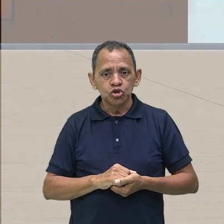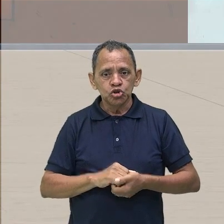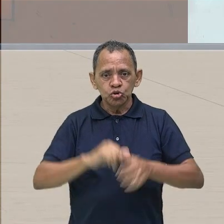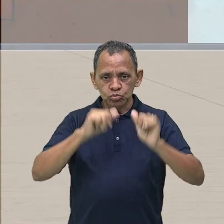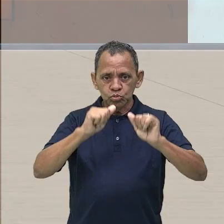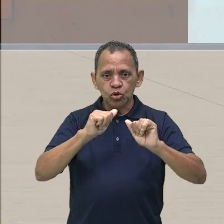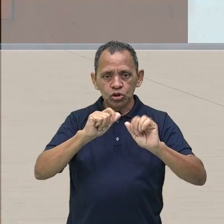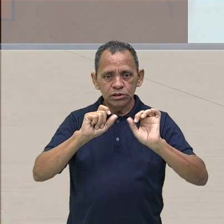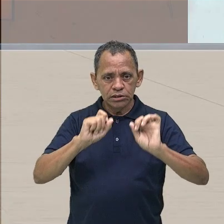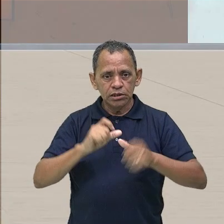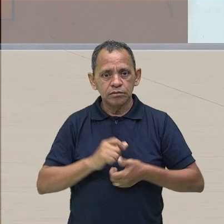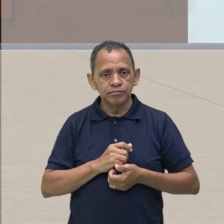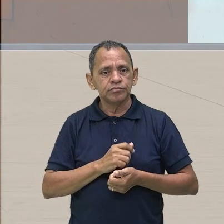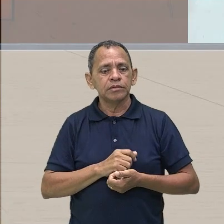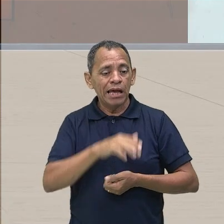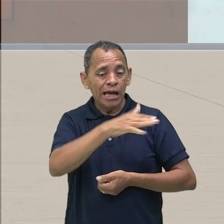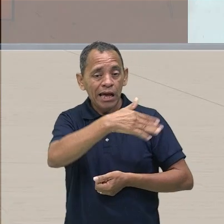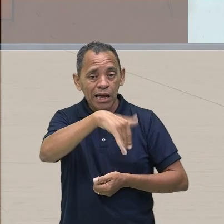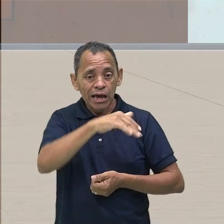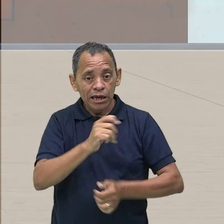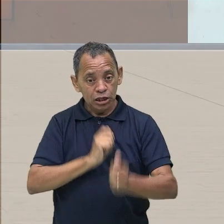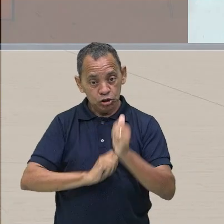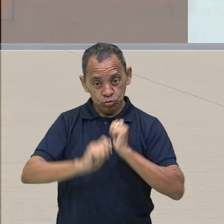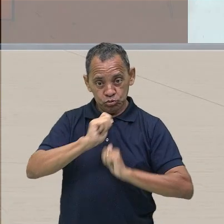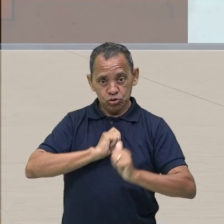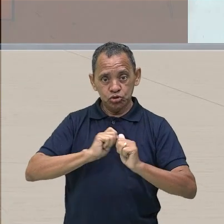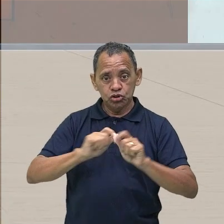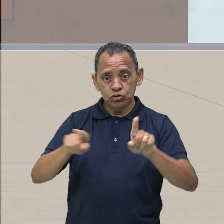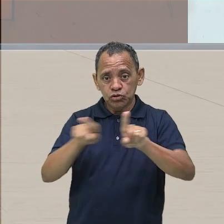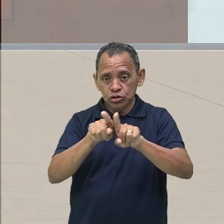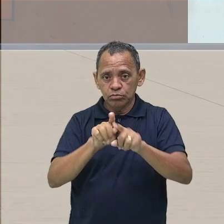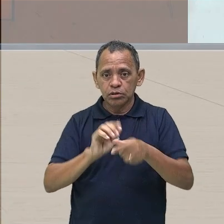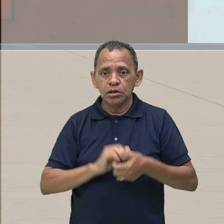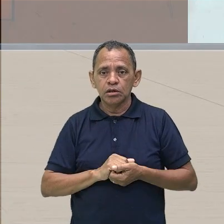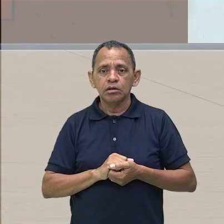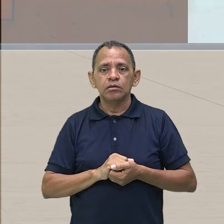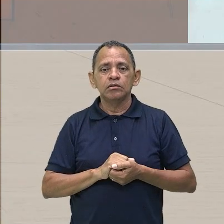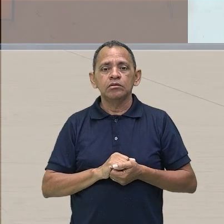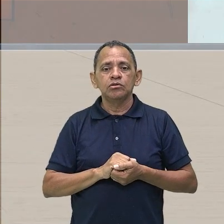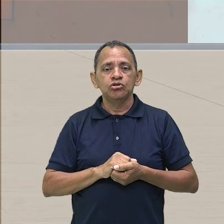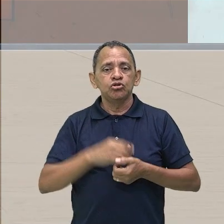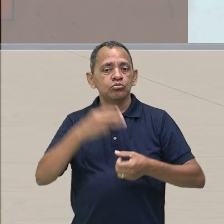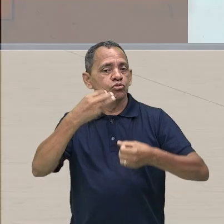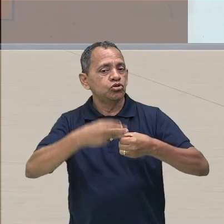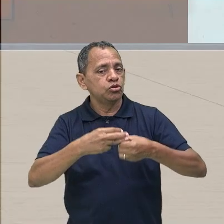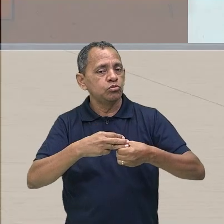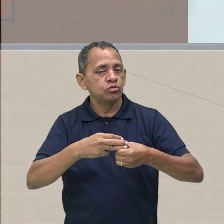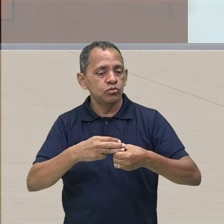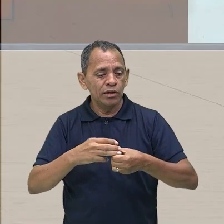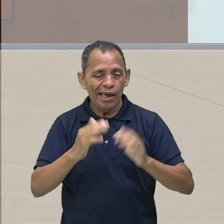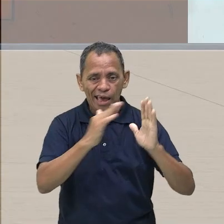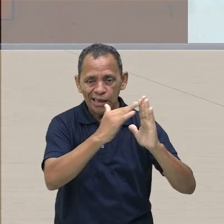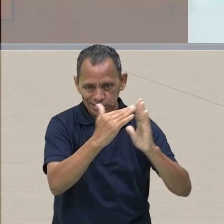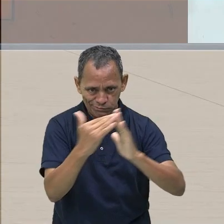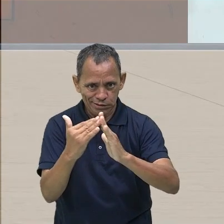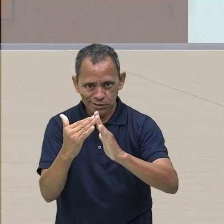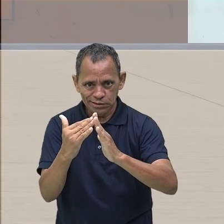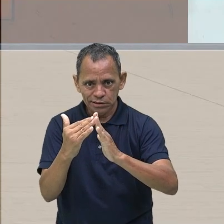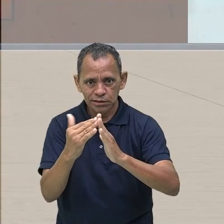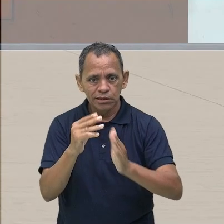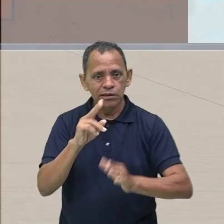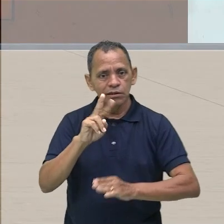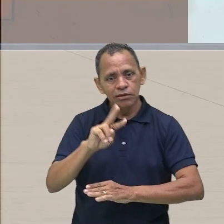unidades administrativas ali dos municípios, tá? Então, a vila vai ser a sede do distrito, que vai